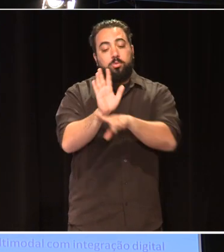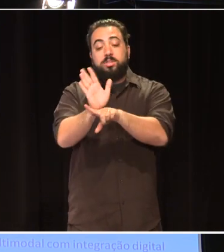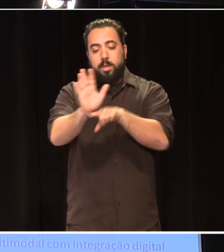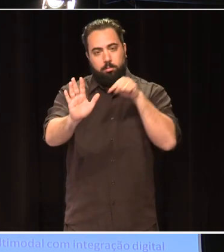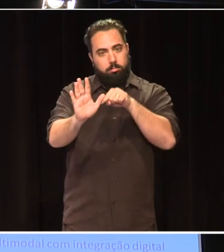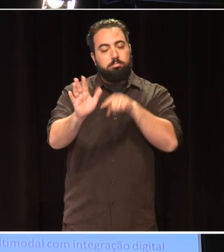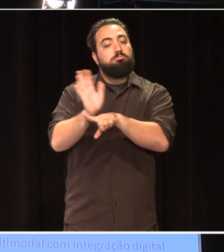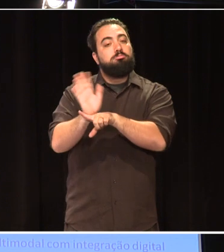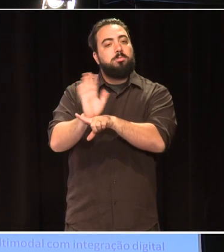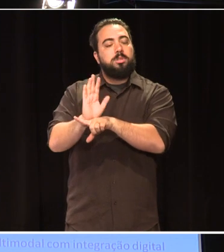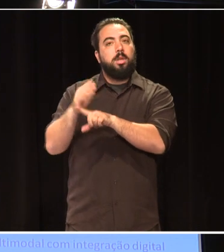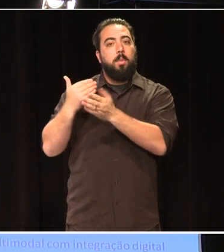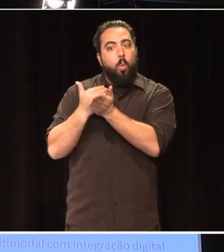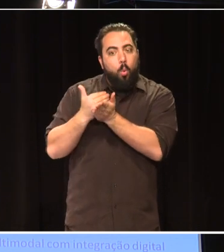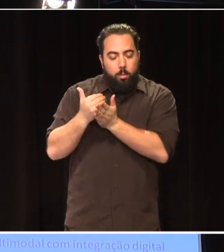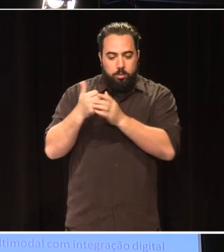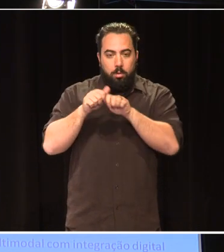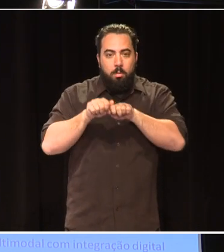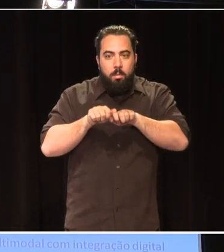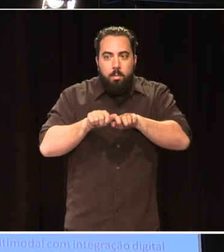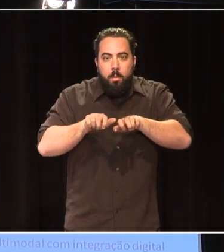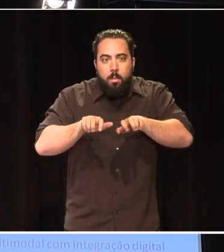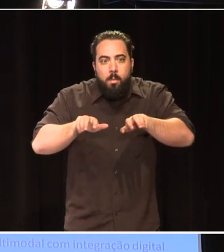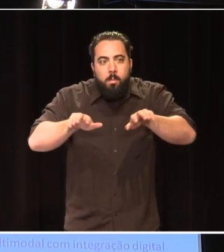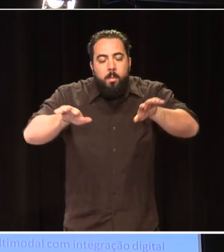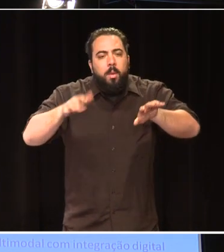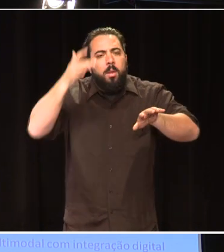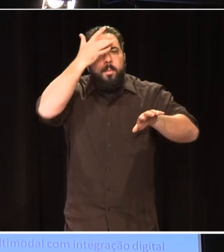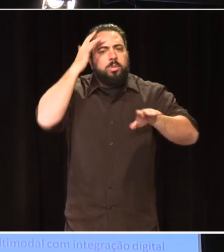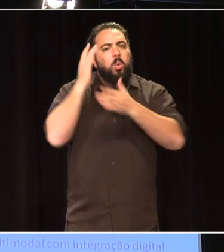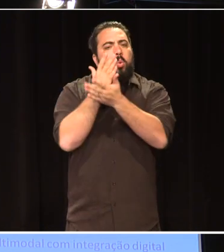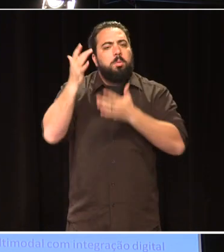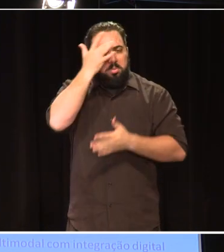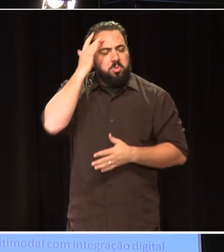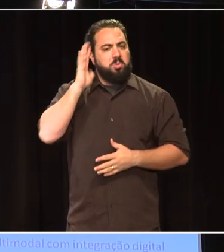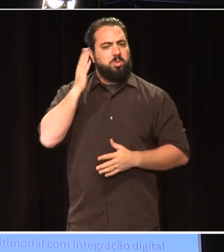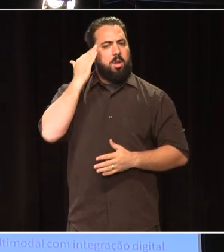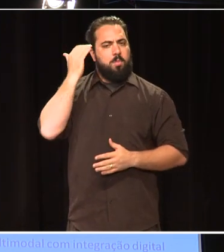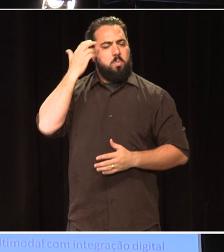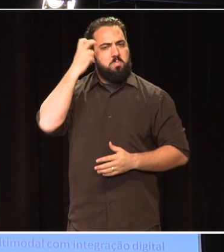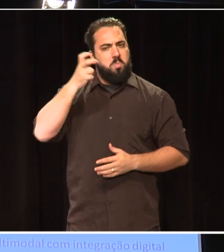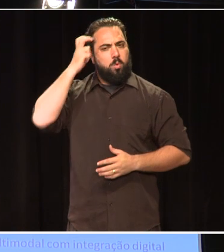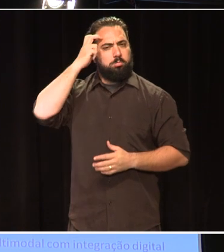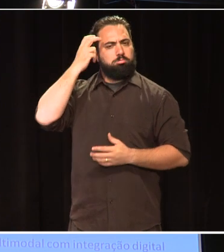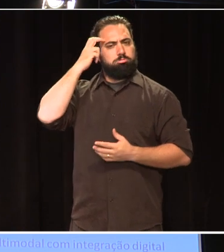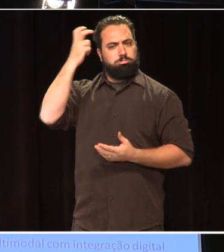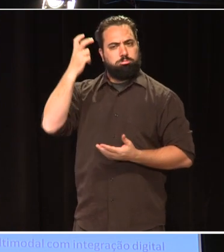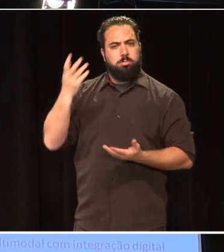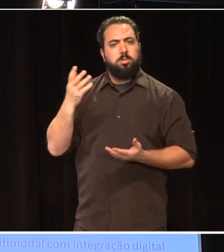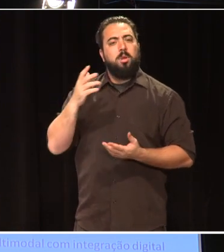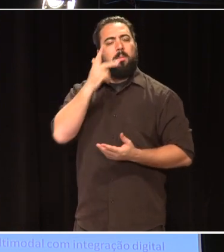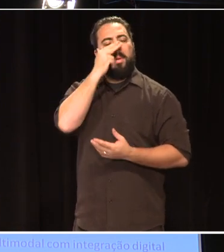fala que quando o cinema começou a se popularizar, algumas pessoas, intelectuais e tal, falavam que o cinema não era uma coisa boa, não era